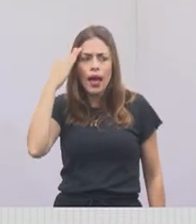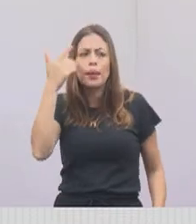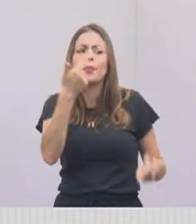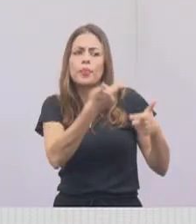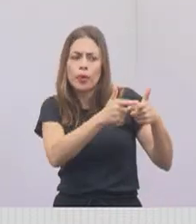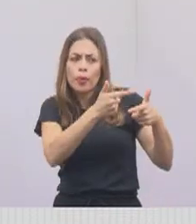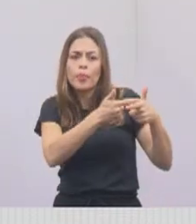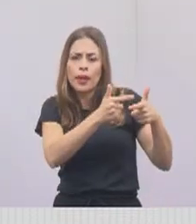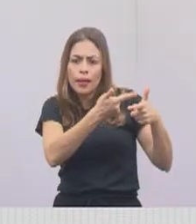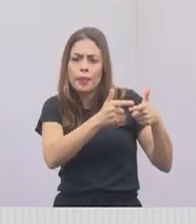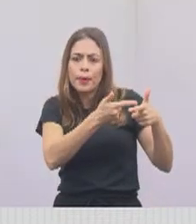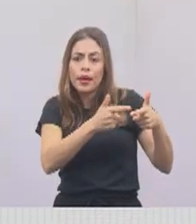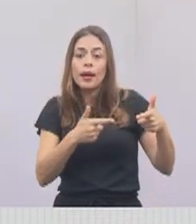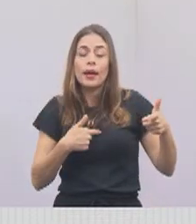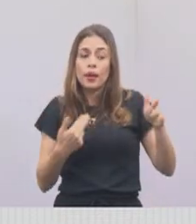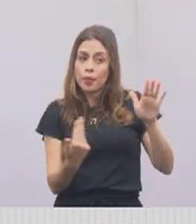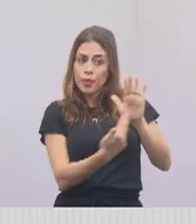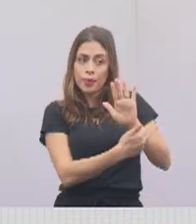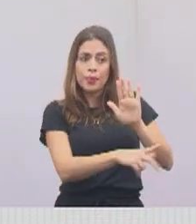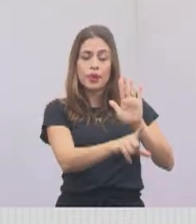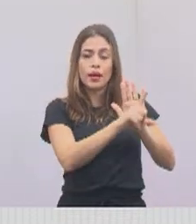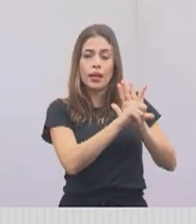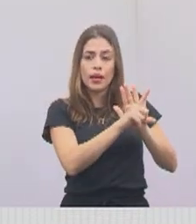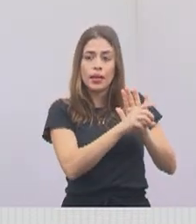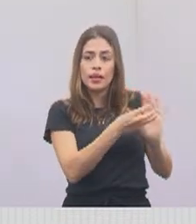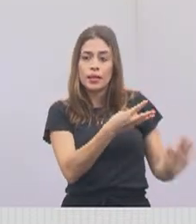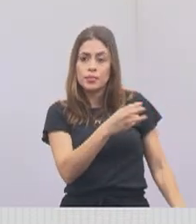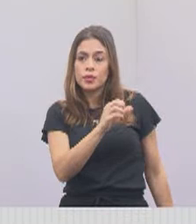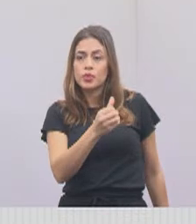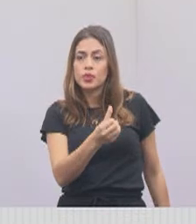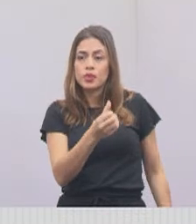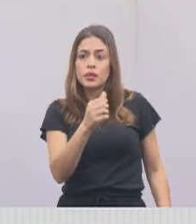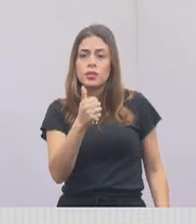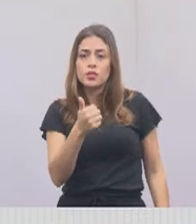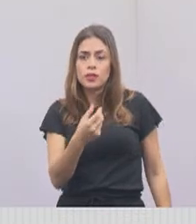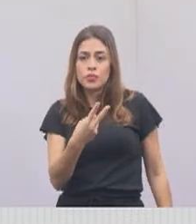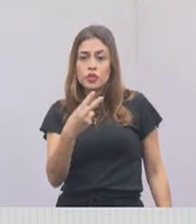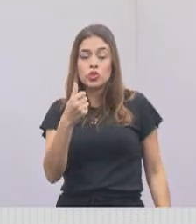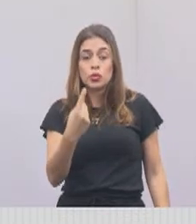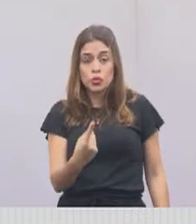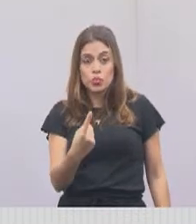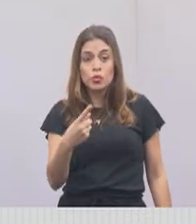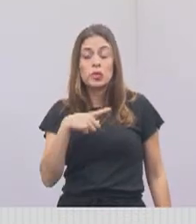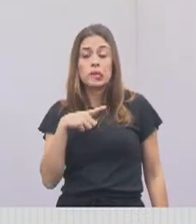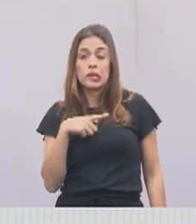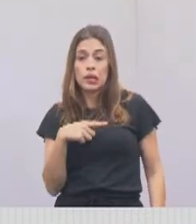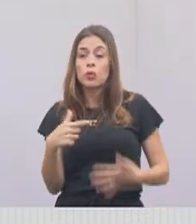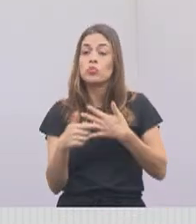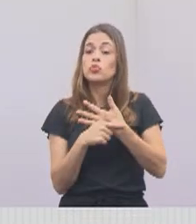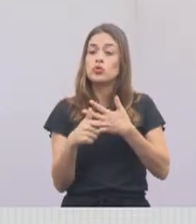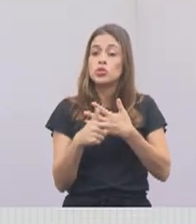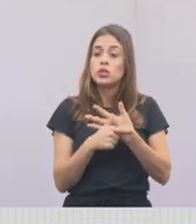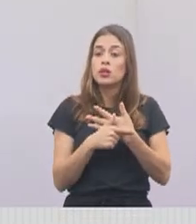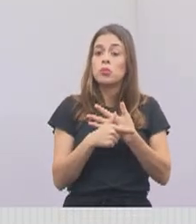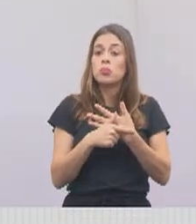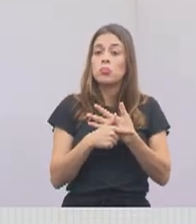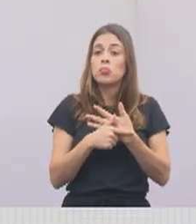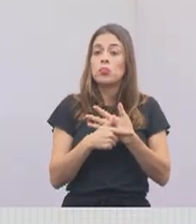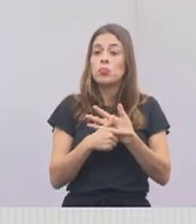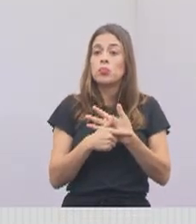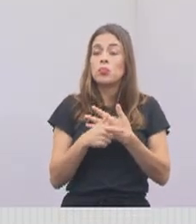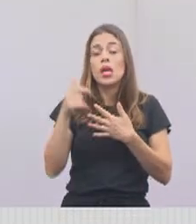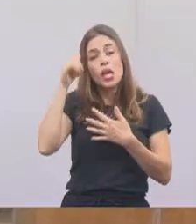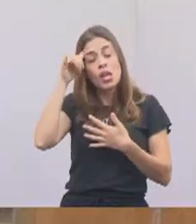6.390 de 2021, aprovado por todos os vereadores dessa casa, tenho também como papel prevenir a ocorrência de